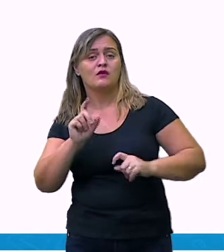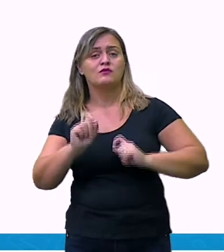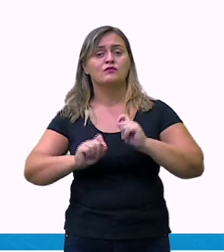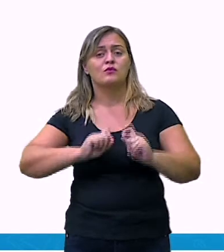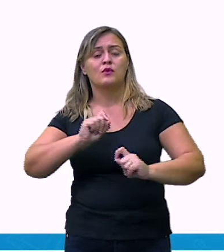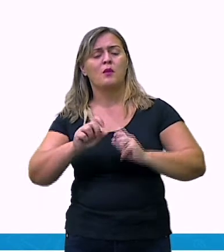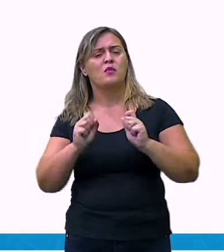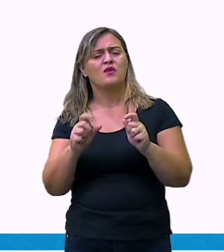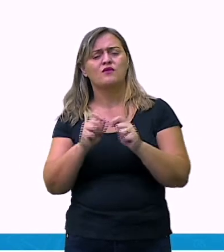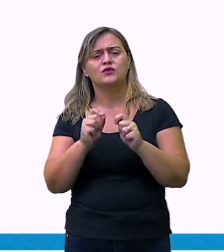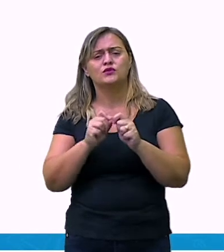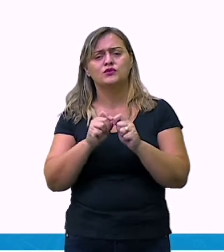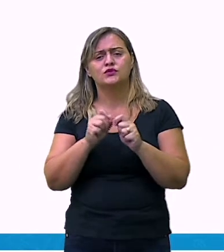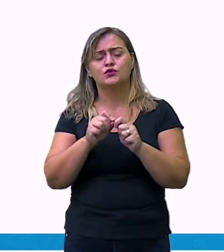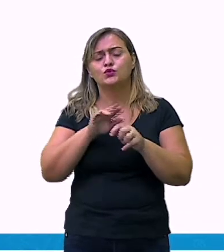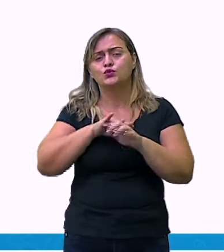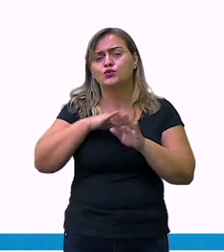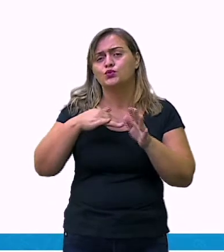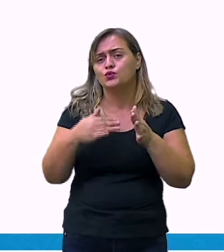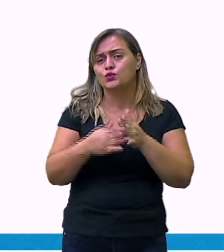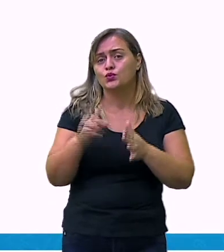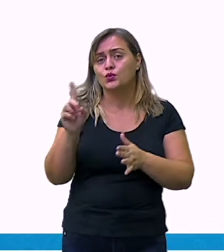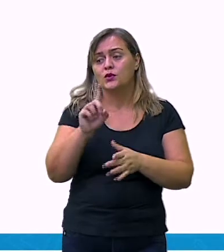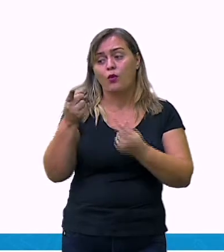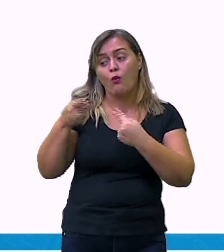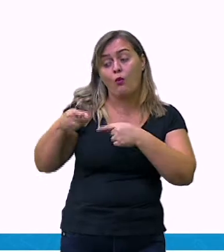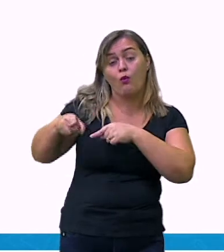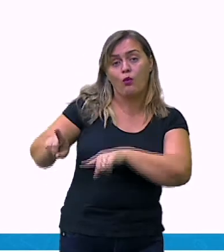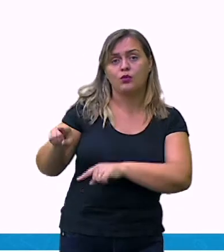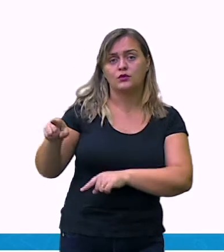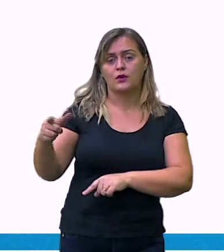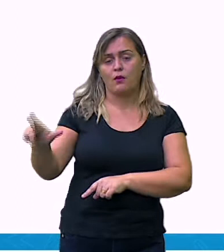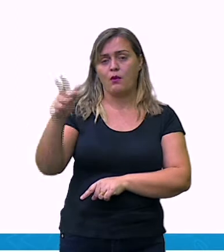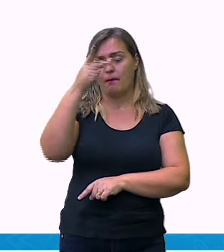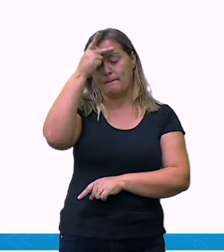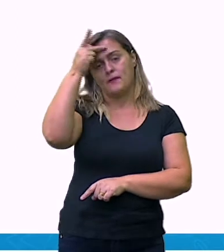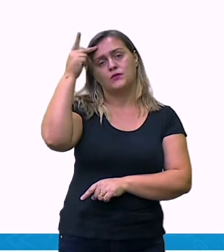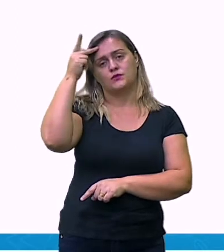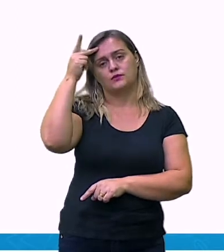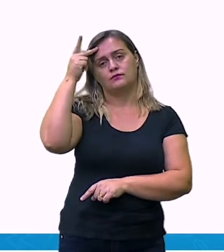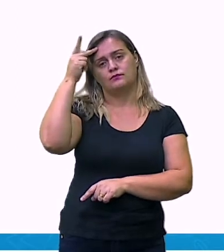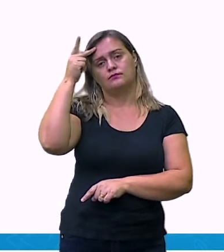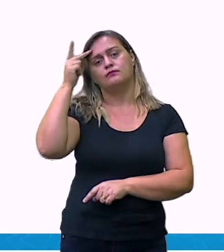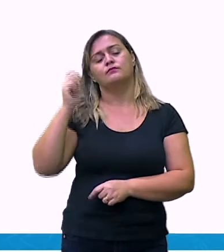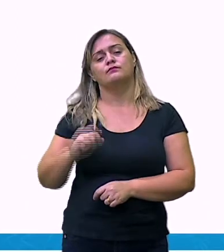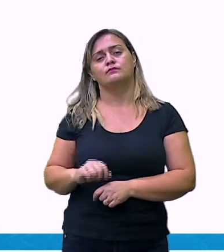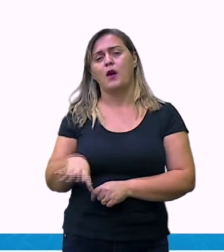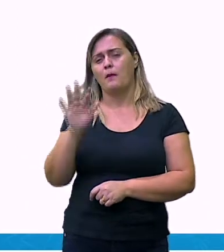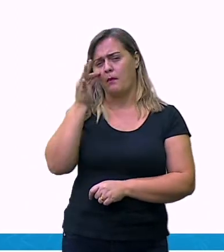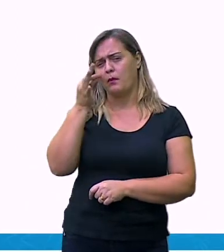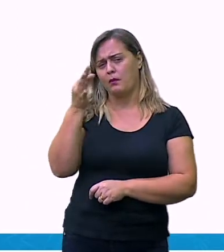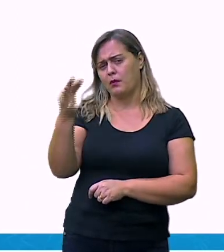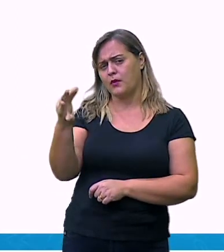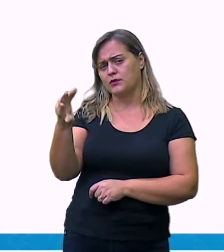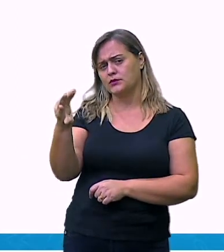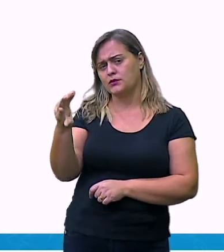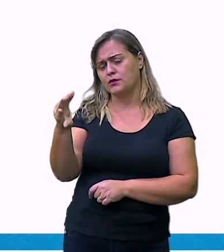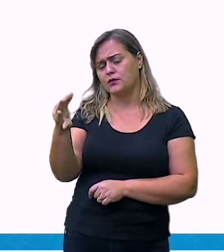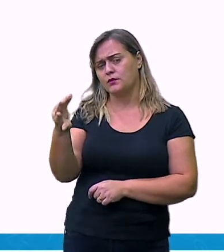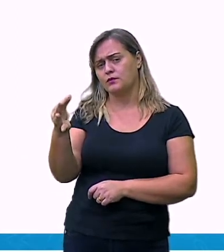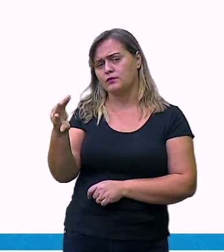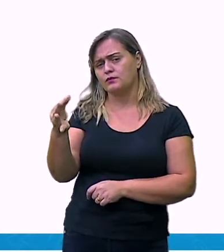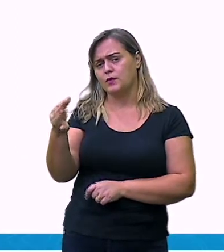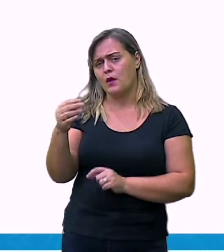fazer tudo que não prejudique o próximo. Vamos prestar bem atenção aqui, o que significa essa